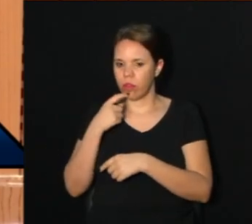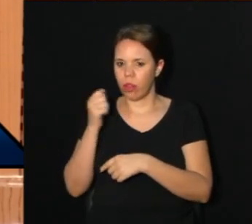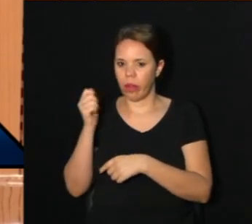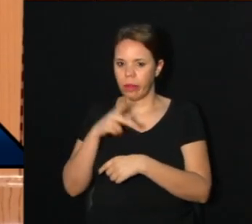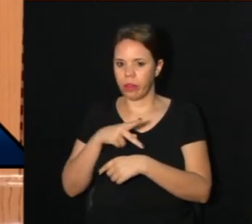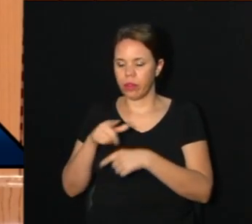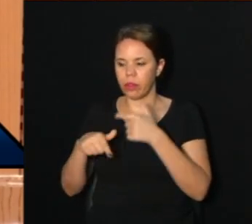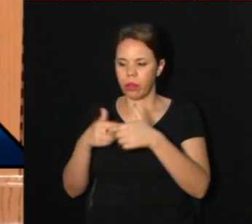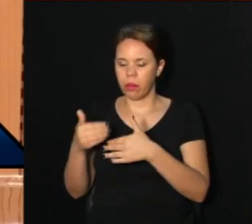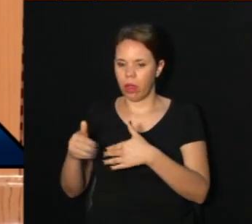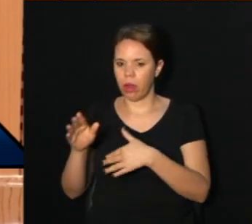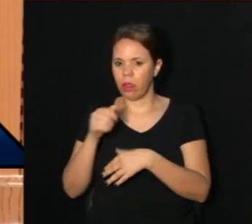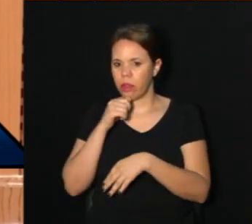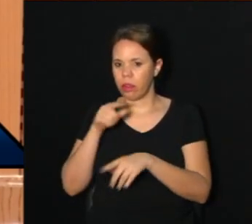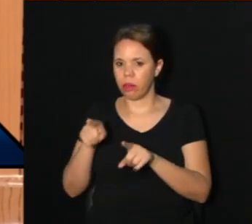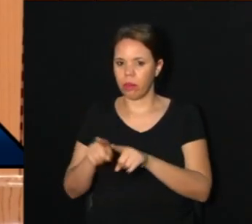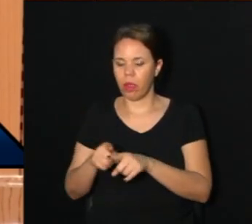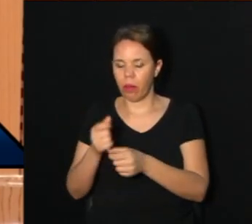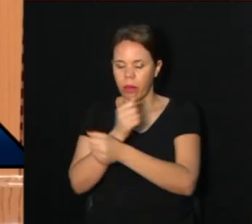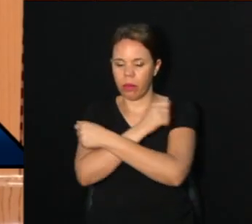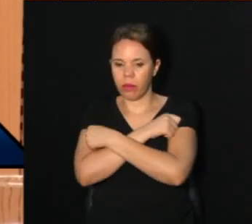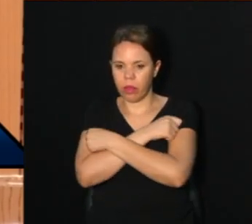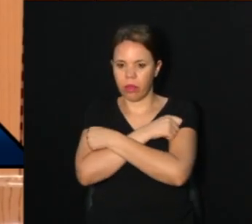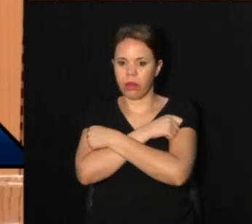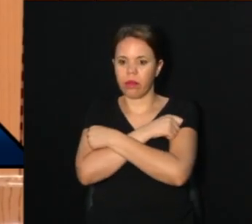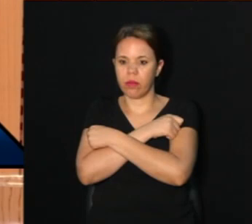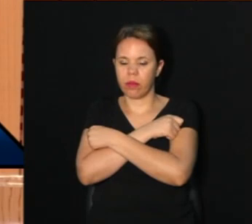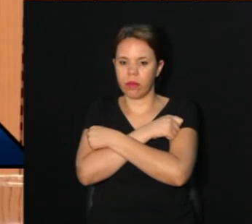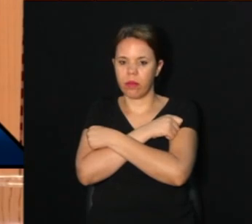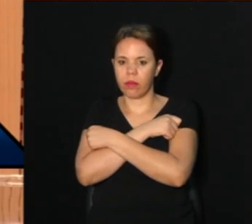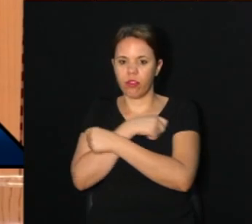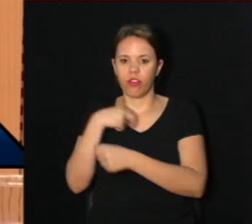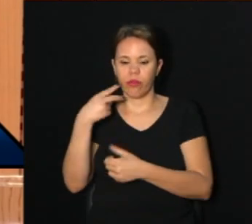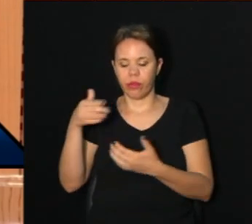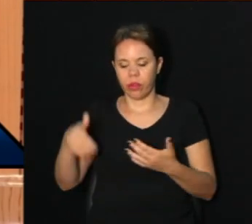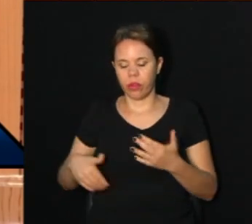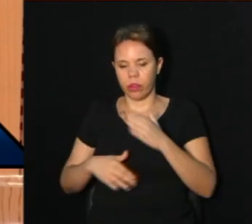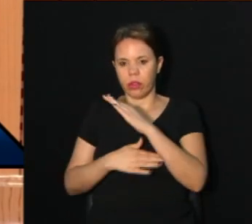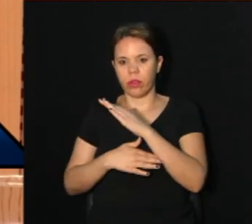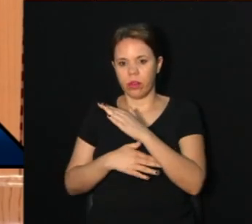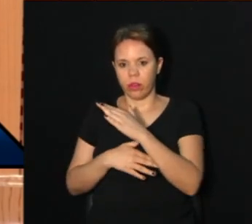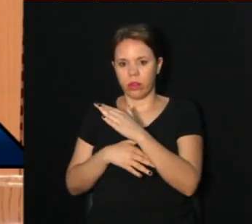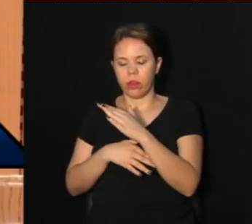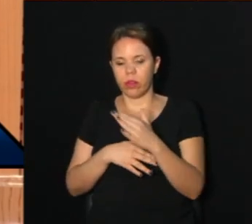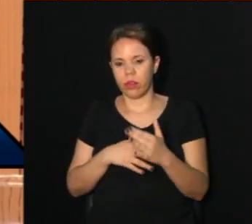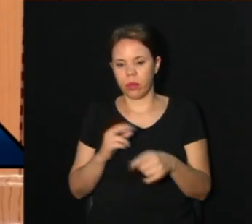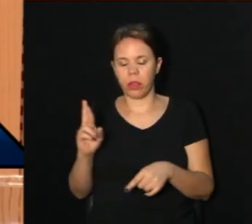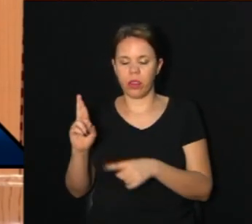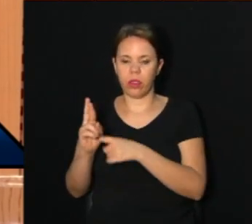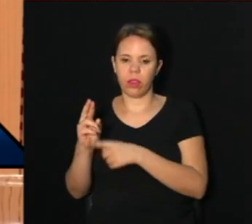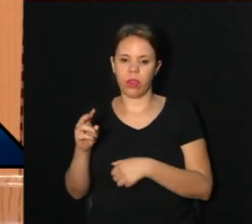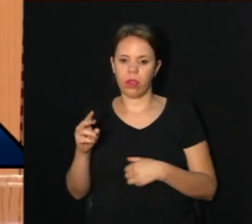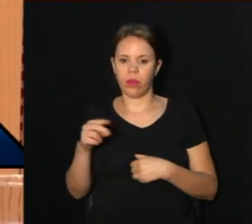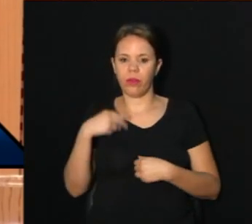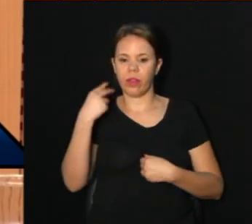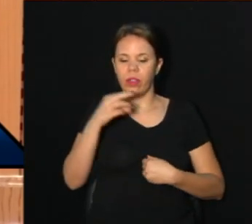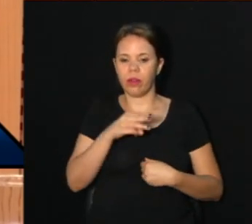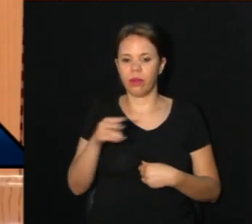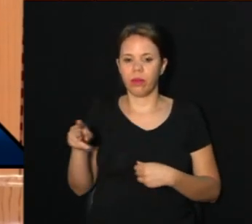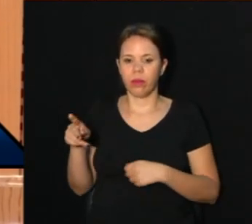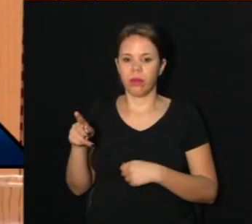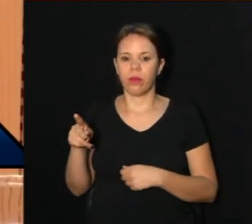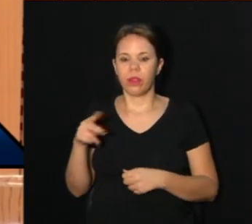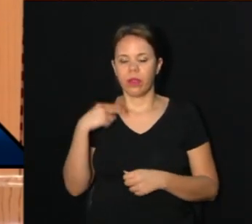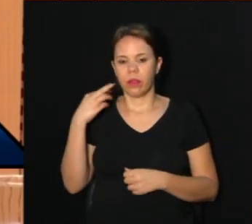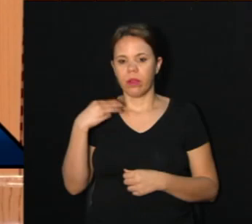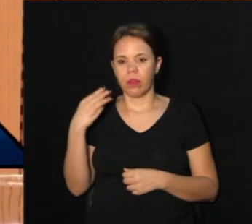aposentados, evidentemente, o abraço dos vereadores dessa casa, na pessoa do nosso presidente Marcos Bernardelli.